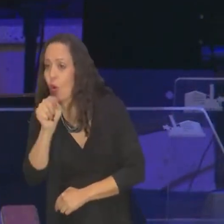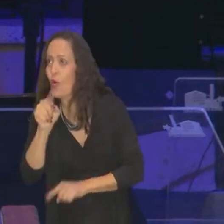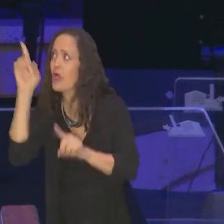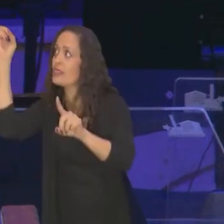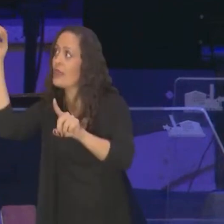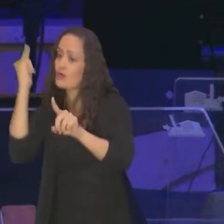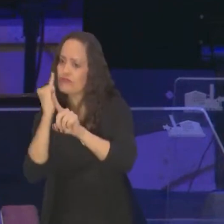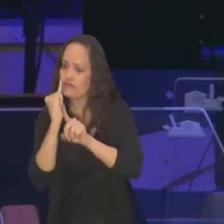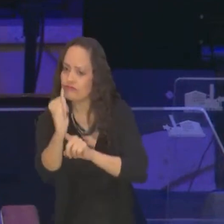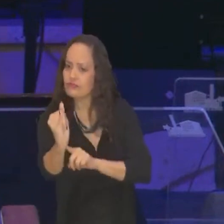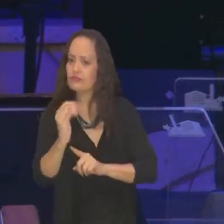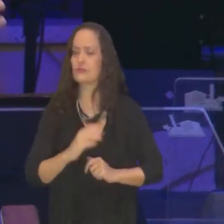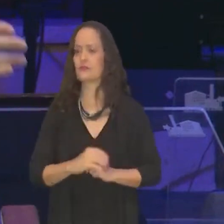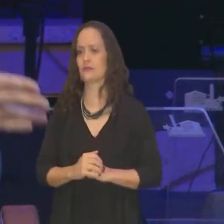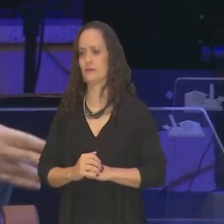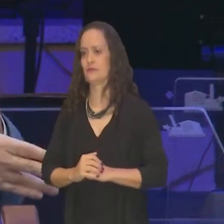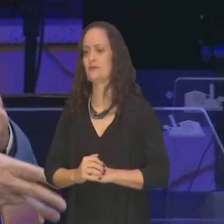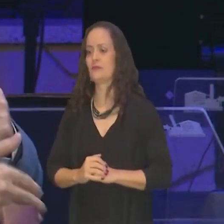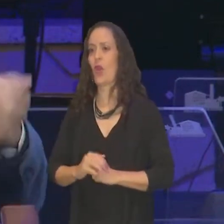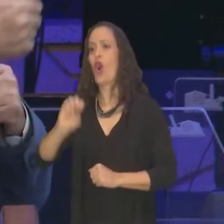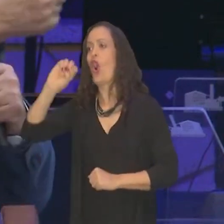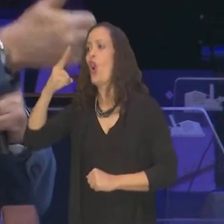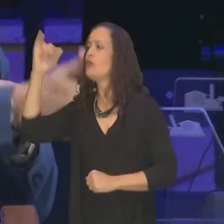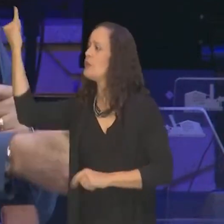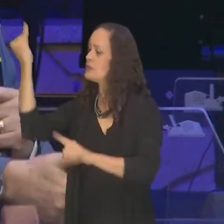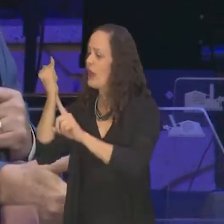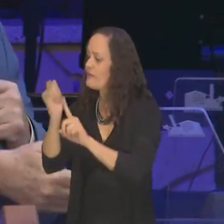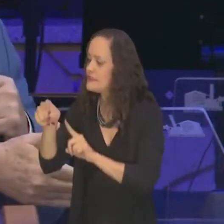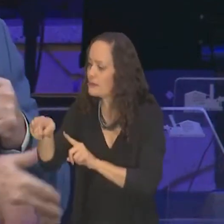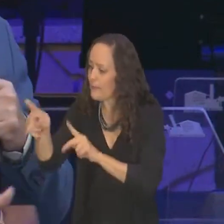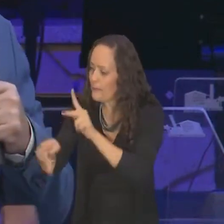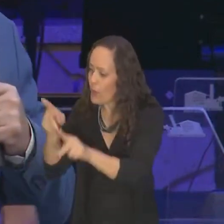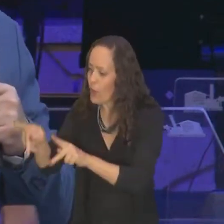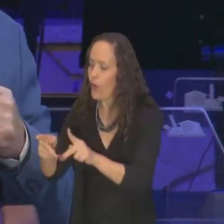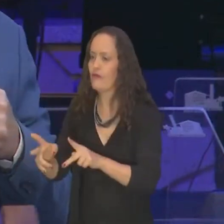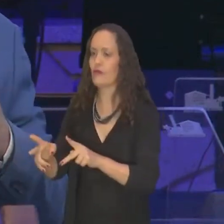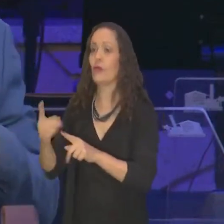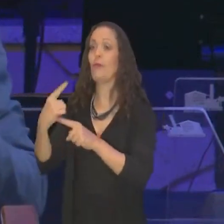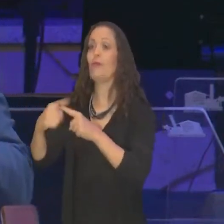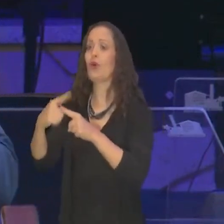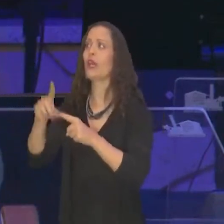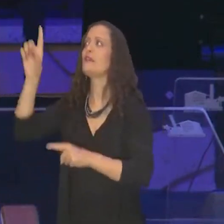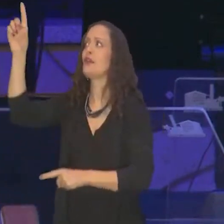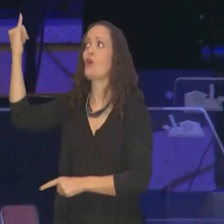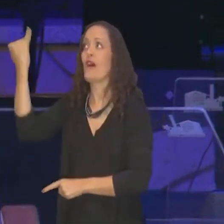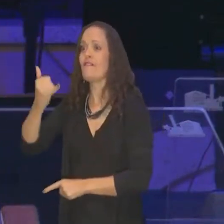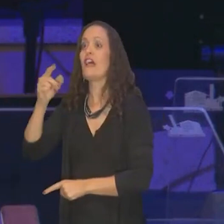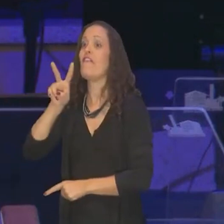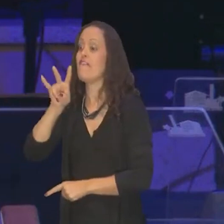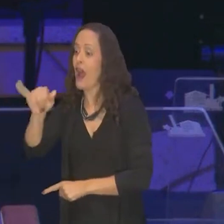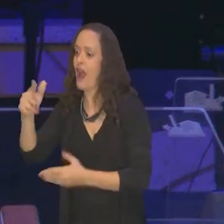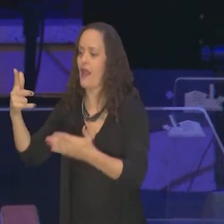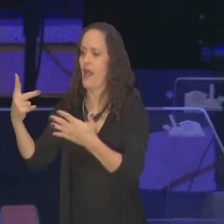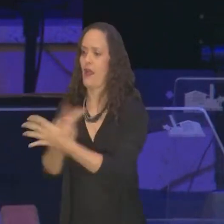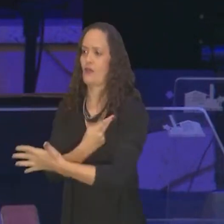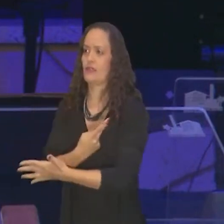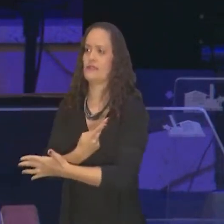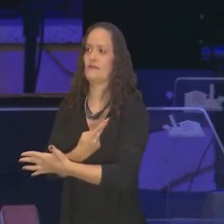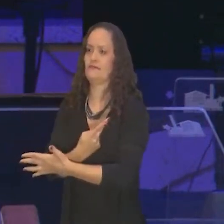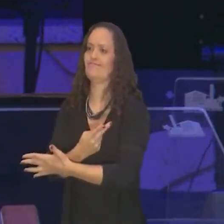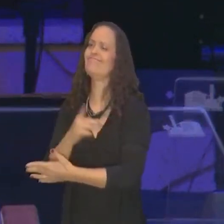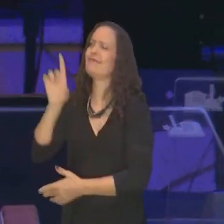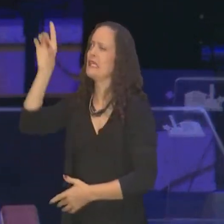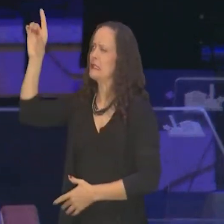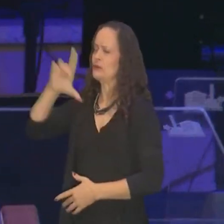direcionamento, com algo que aconteceria e acontecia. E Deus era tão misericordioso que às vezes